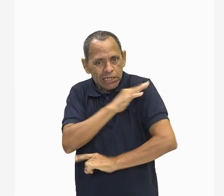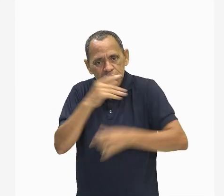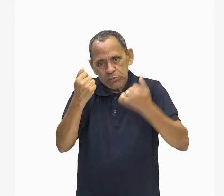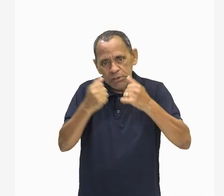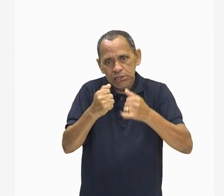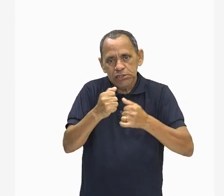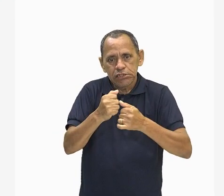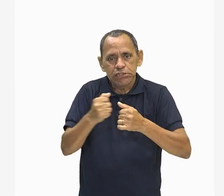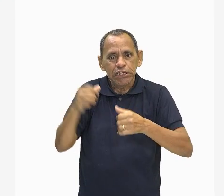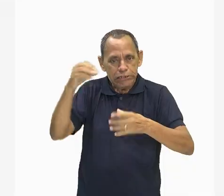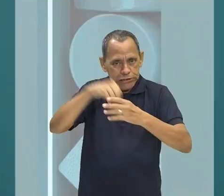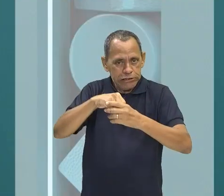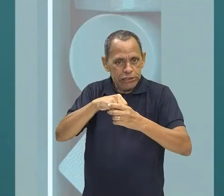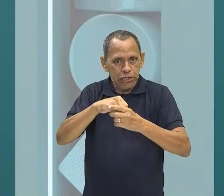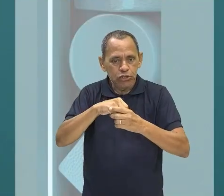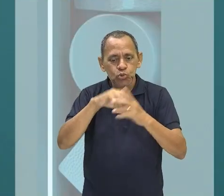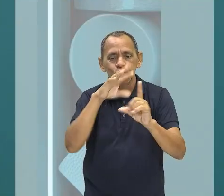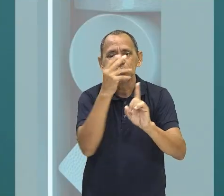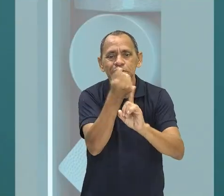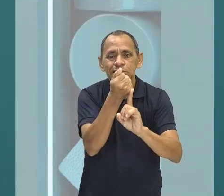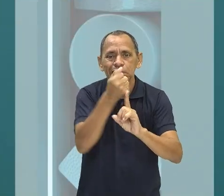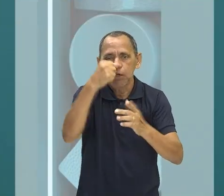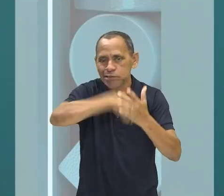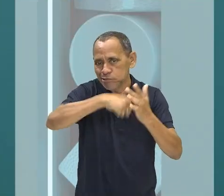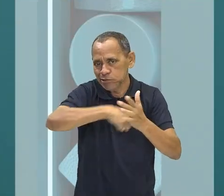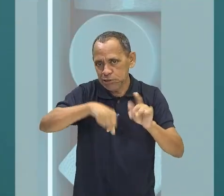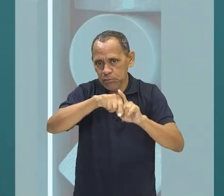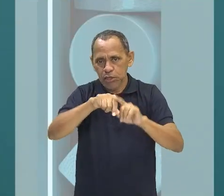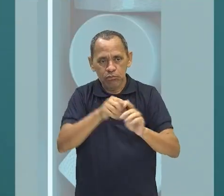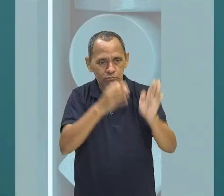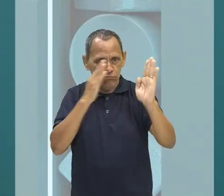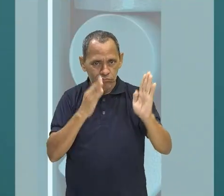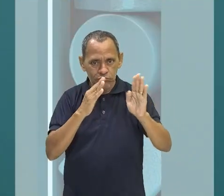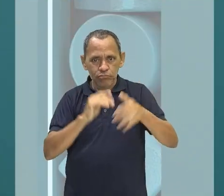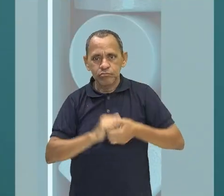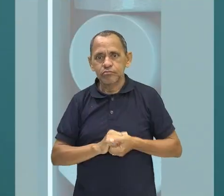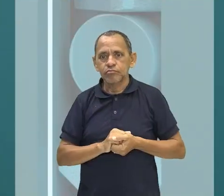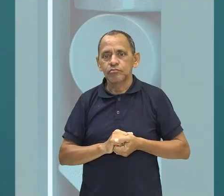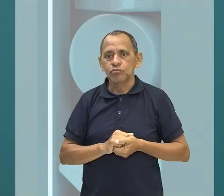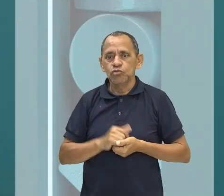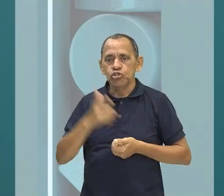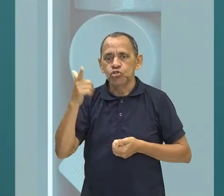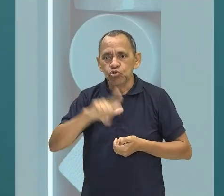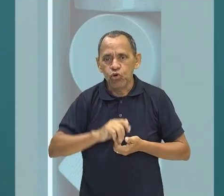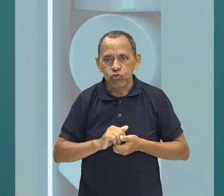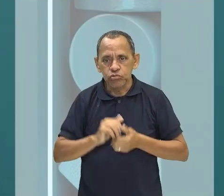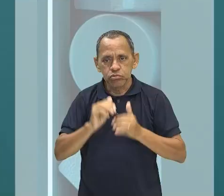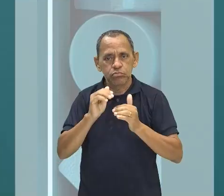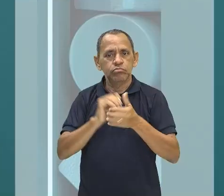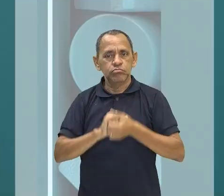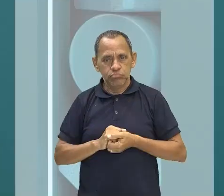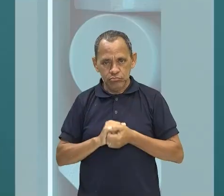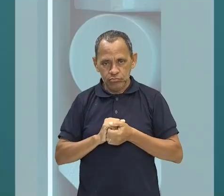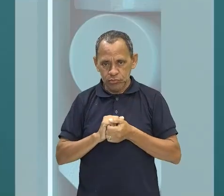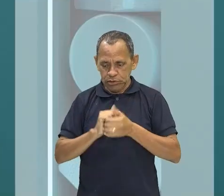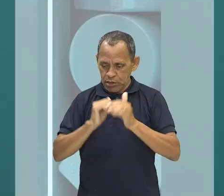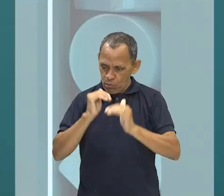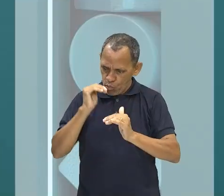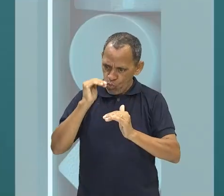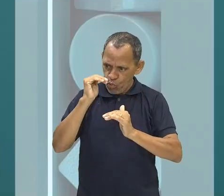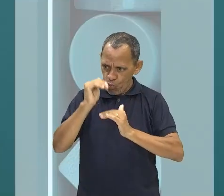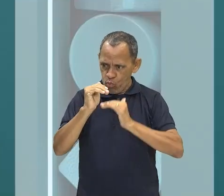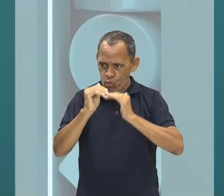karatê. Bem legal, não é mesmo? Então, mais uma vez, a graduação, né, essa troca de